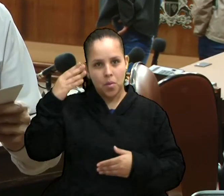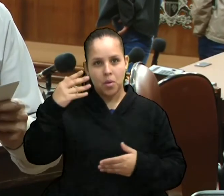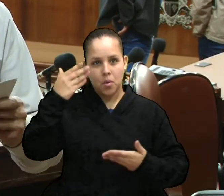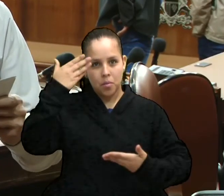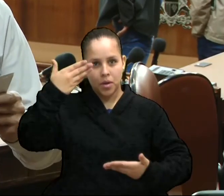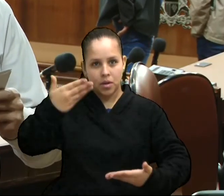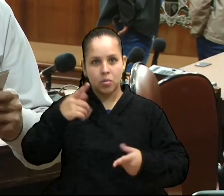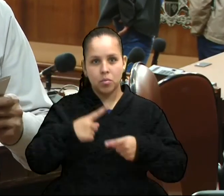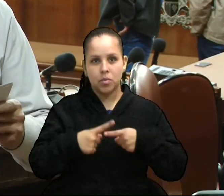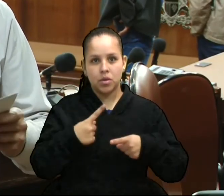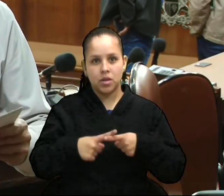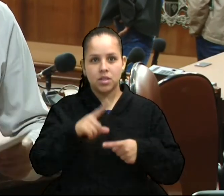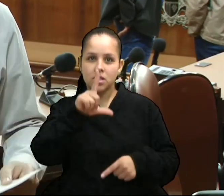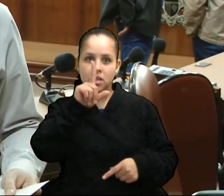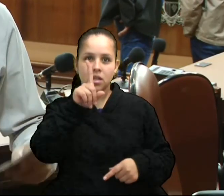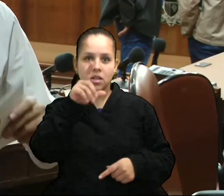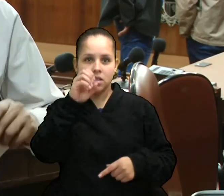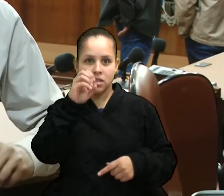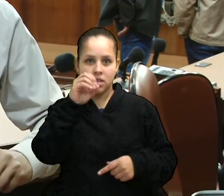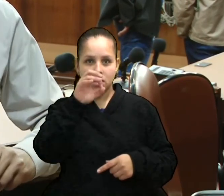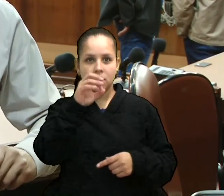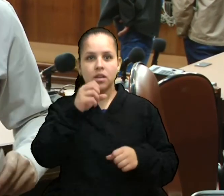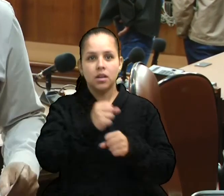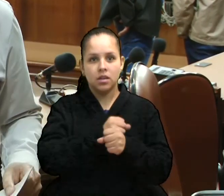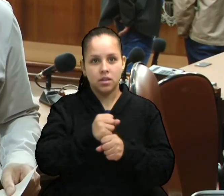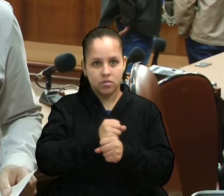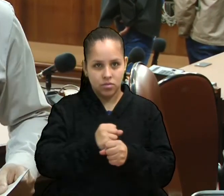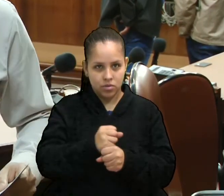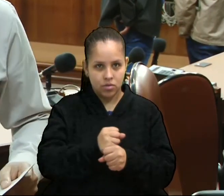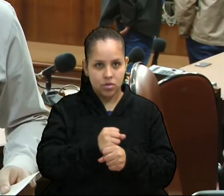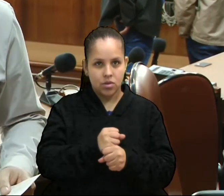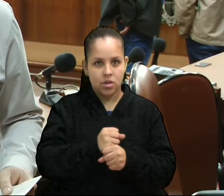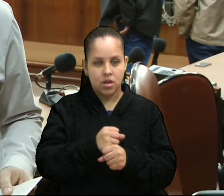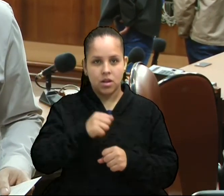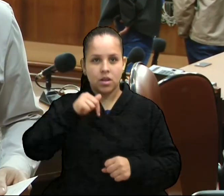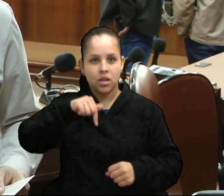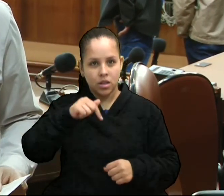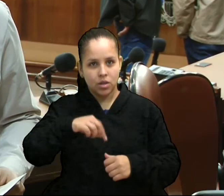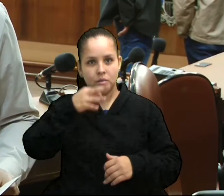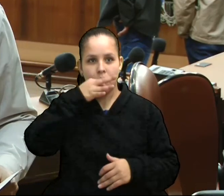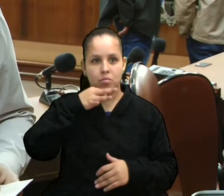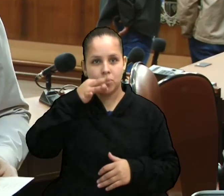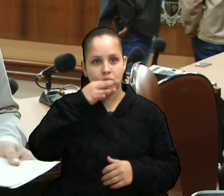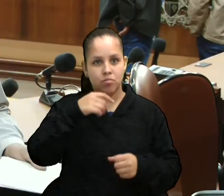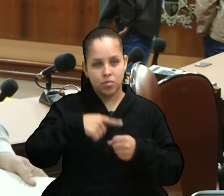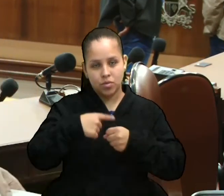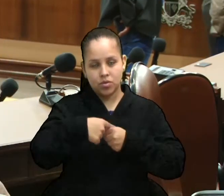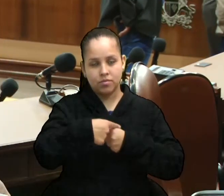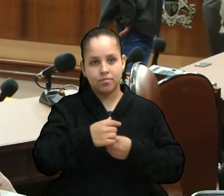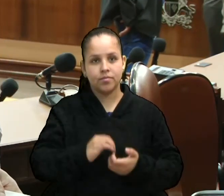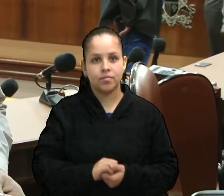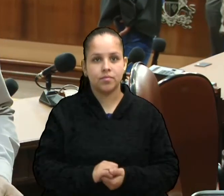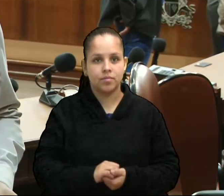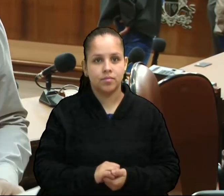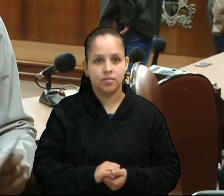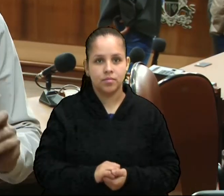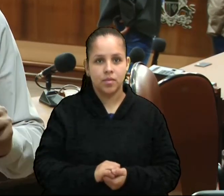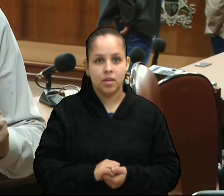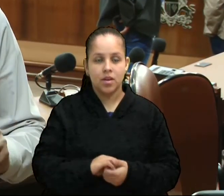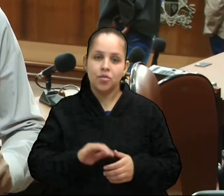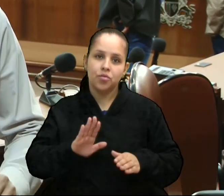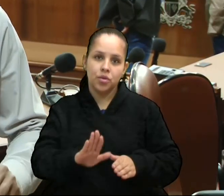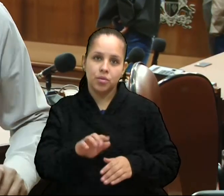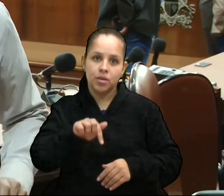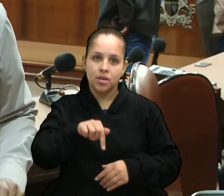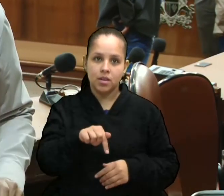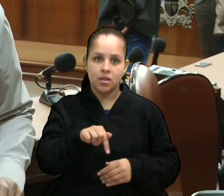razão dos 100 anos de presença do Exército Brasileiro aqui no município de Caxias do Sul. Muito bem, eu vou ficando por aqui, você segue